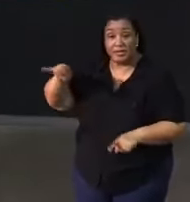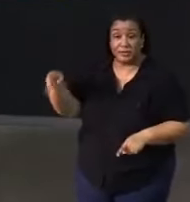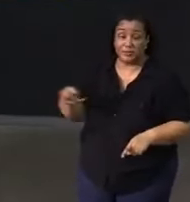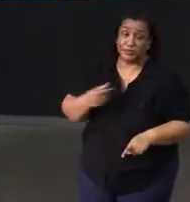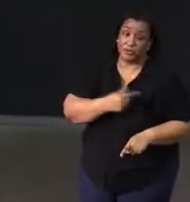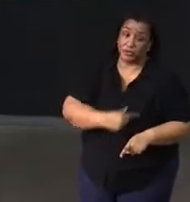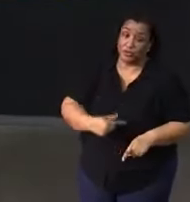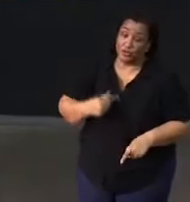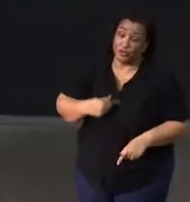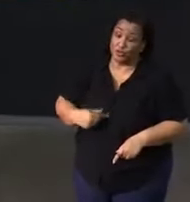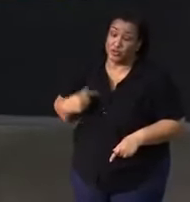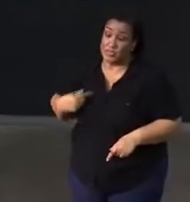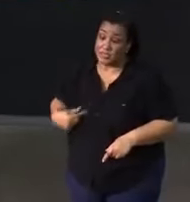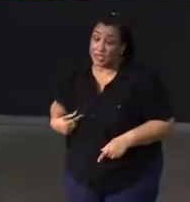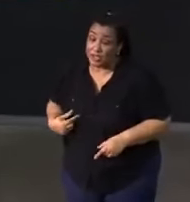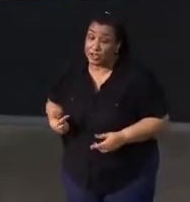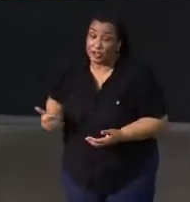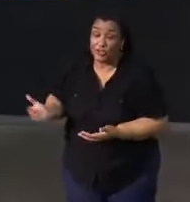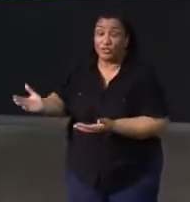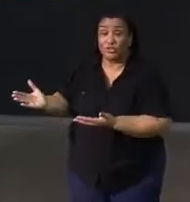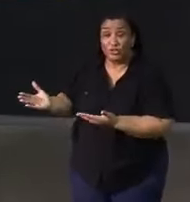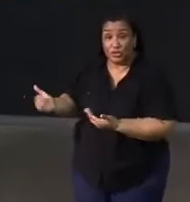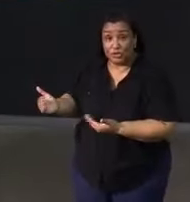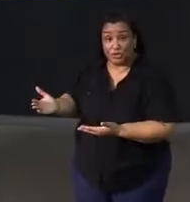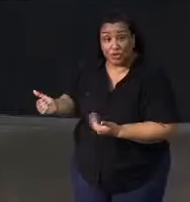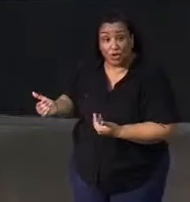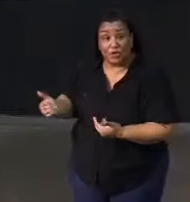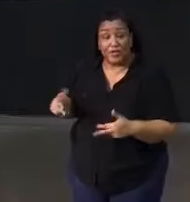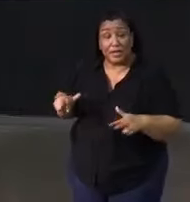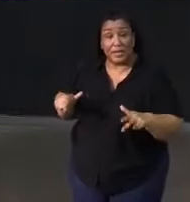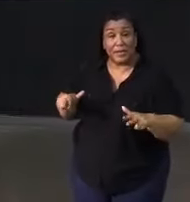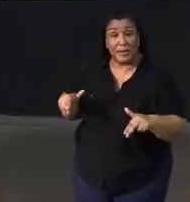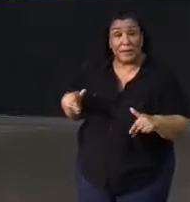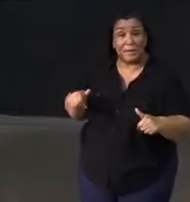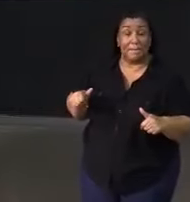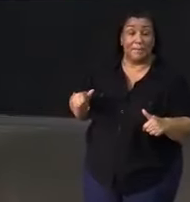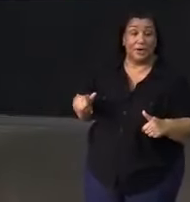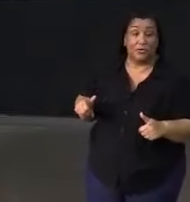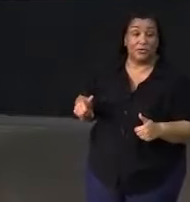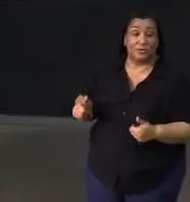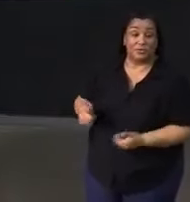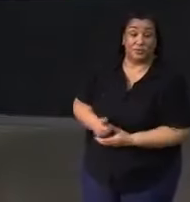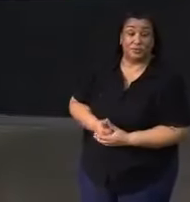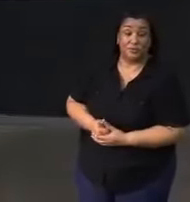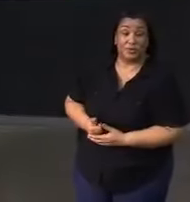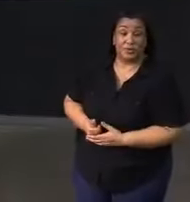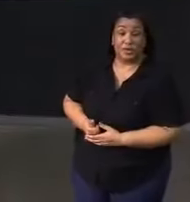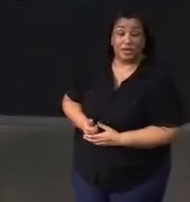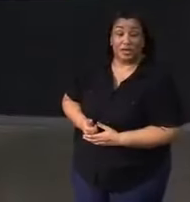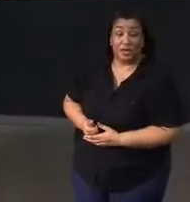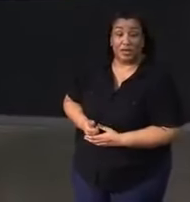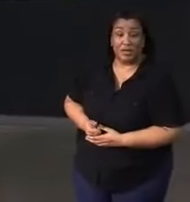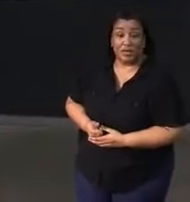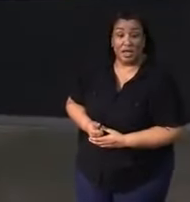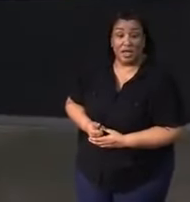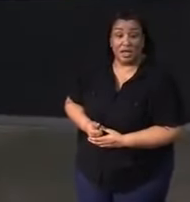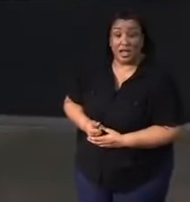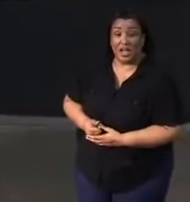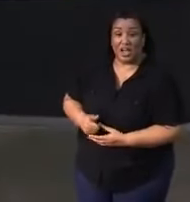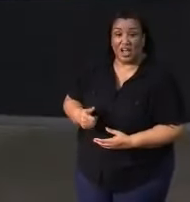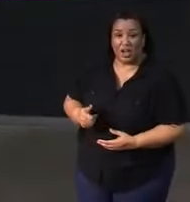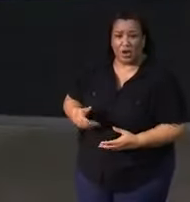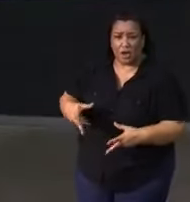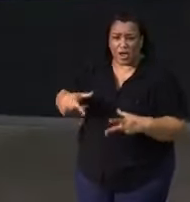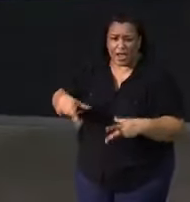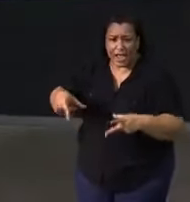José, o caçulinha de sua casa também, e pela lei dos hebreus, jamais herdaria qualquer tipo